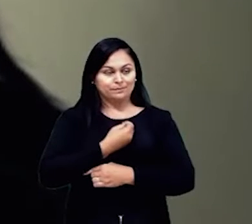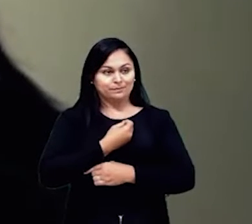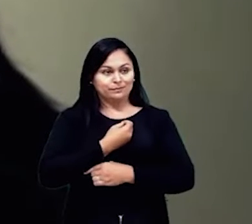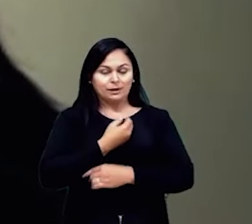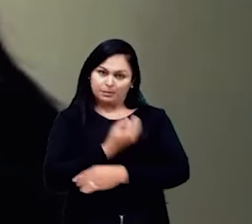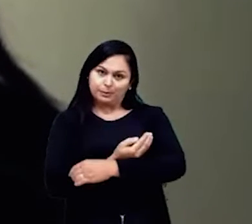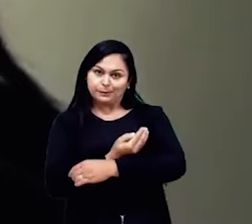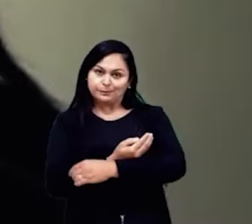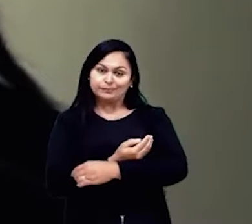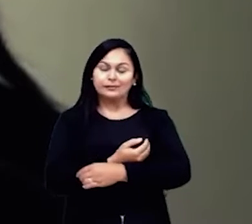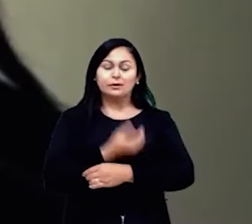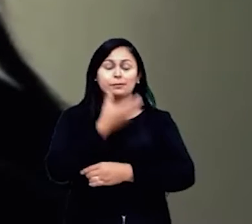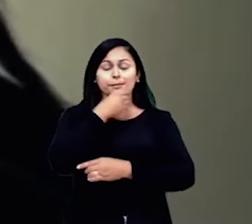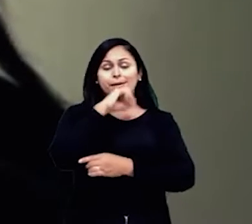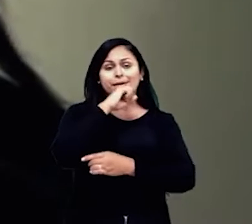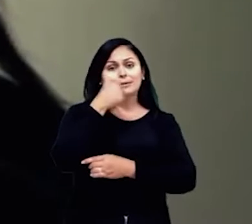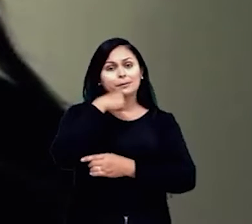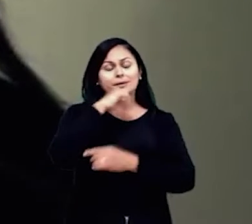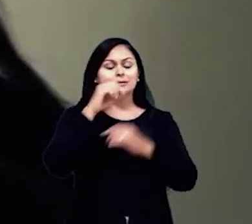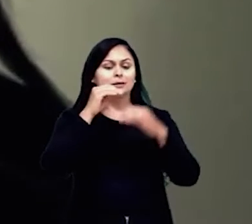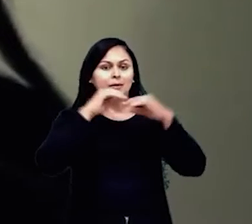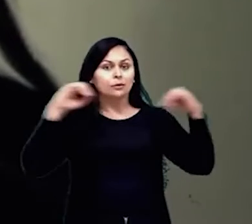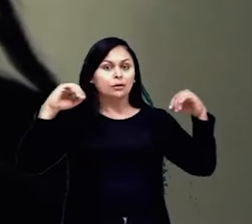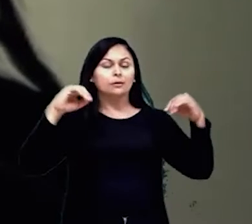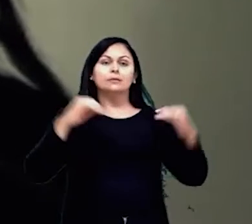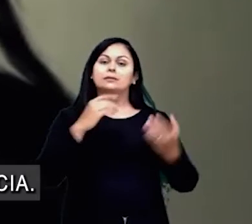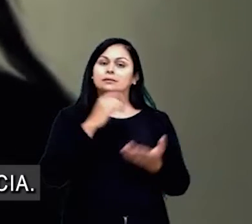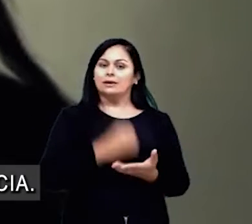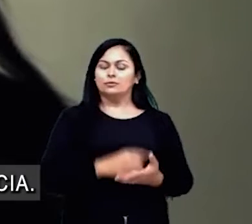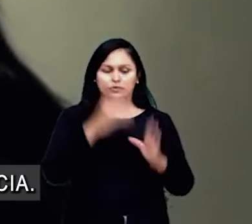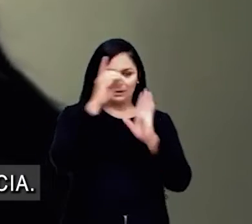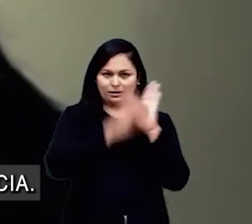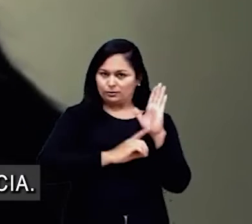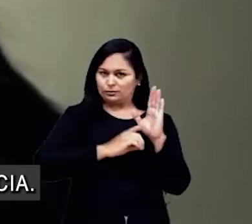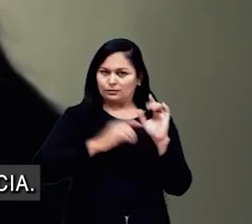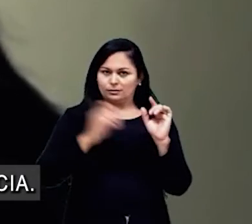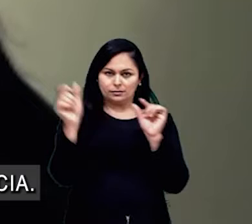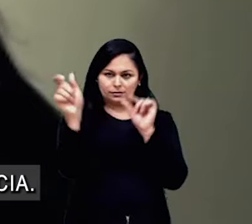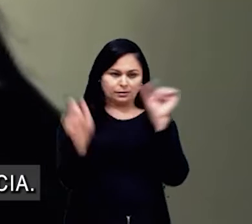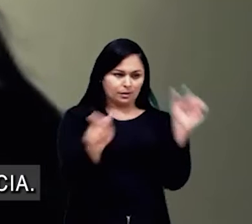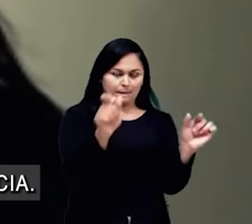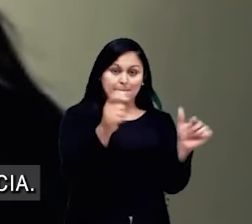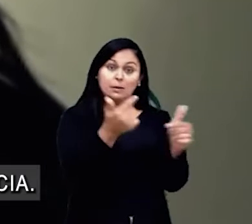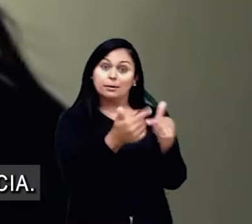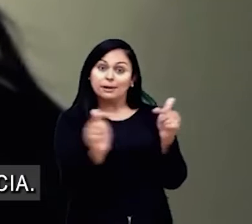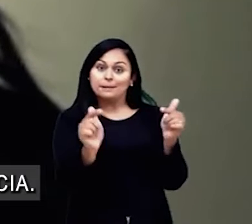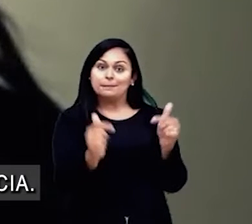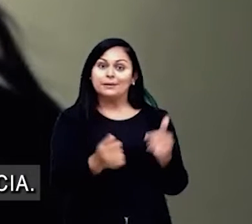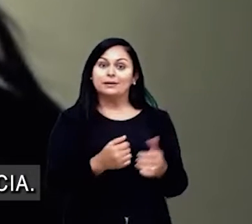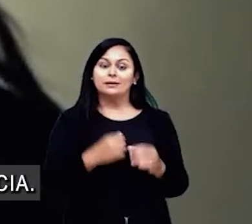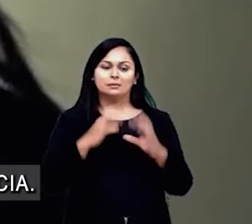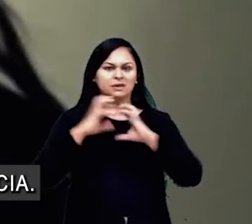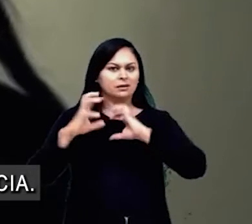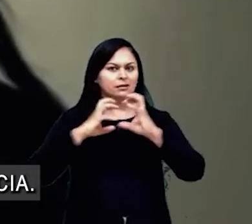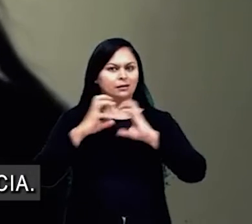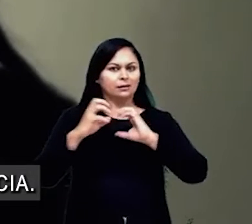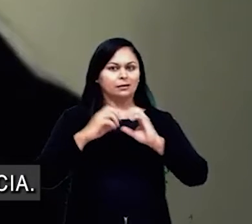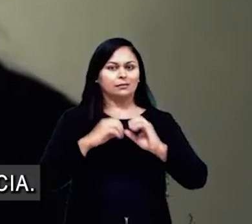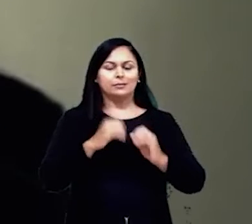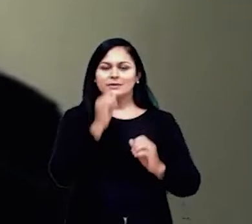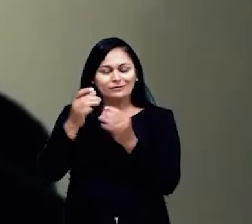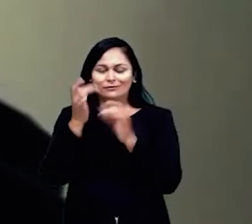Os meus pais, a separação deles foi consensual. O problema mesmo, a briga, foi sobre a pensão